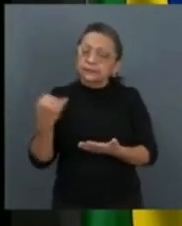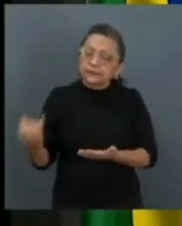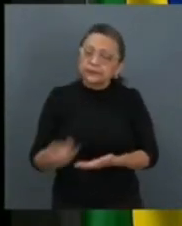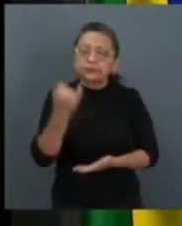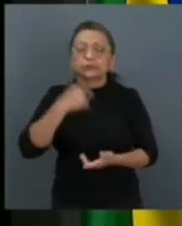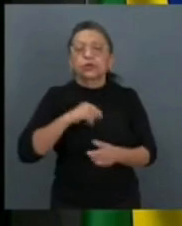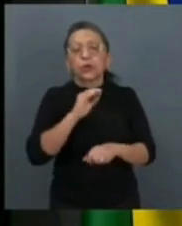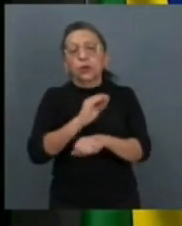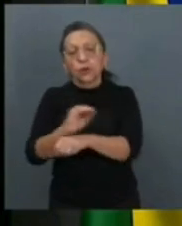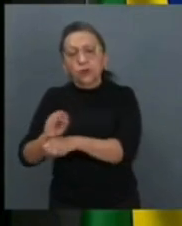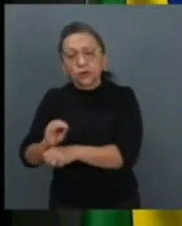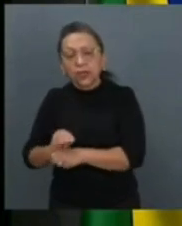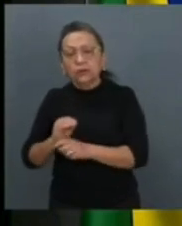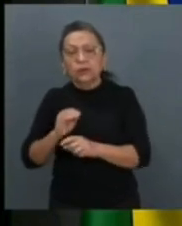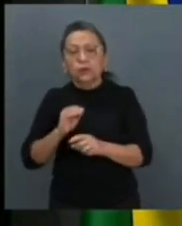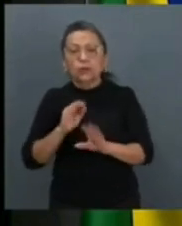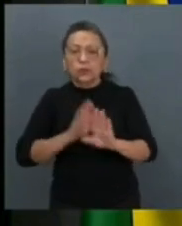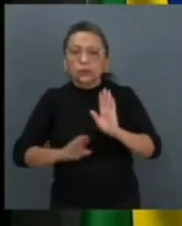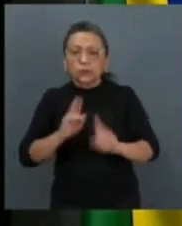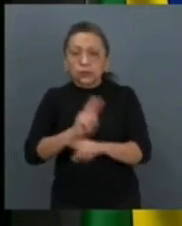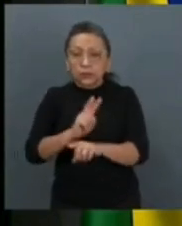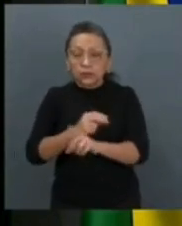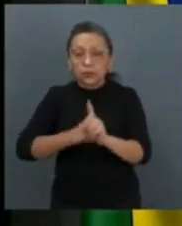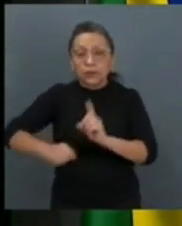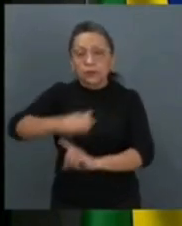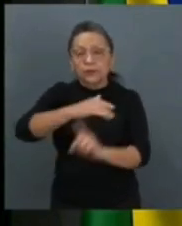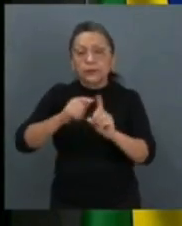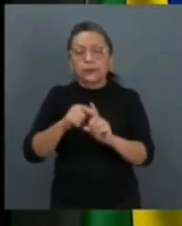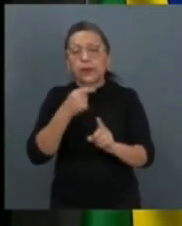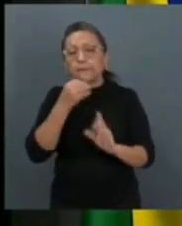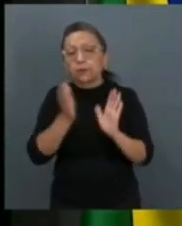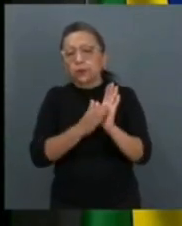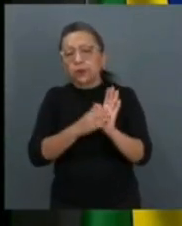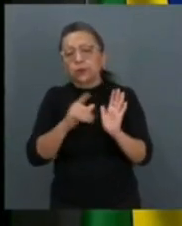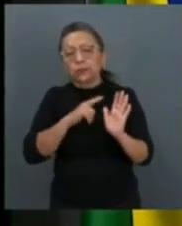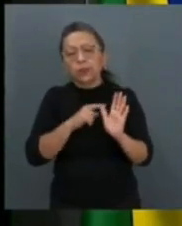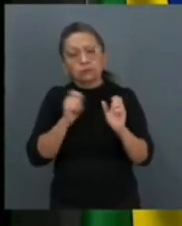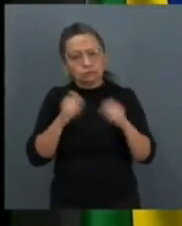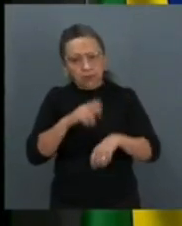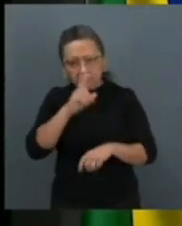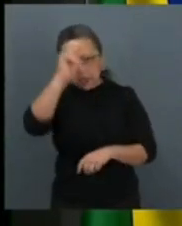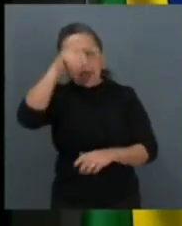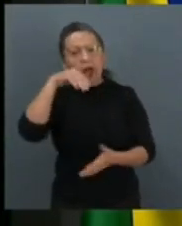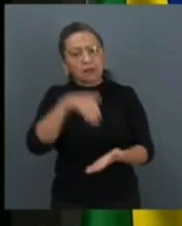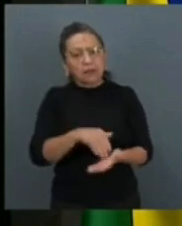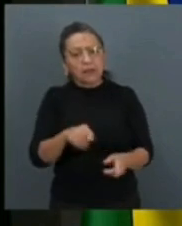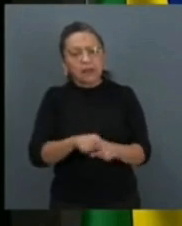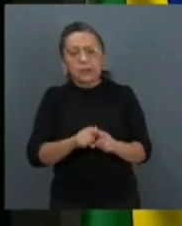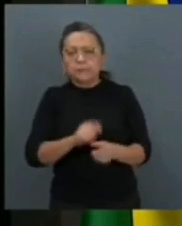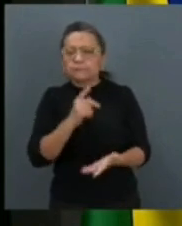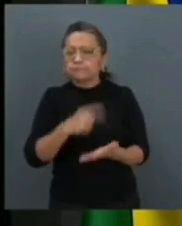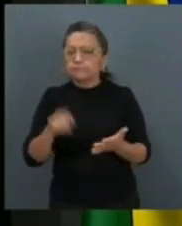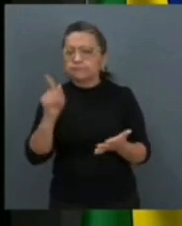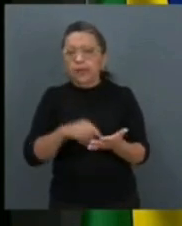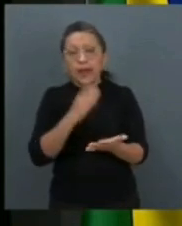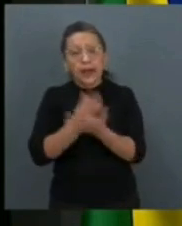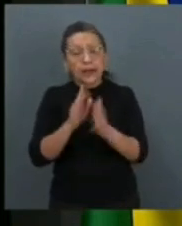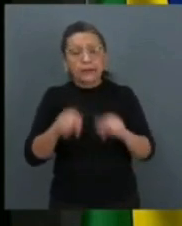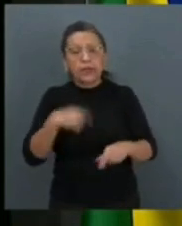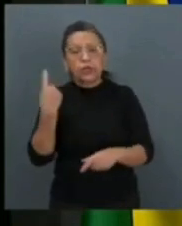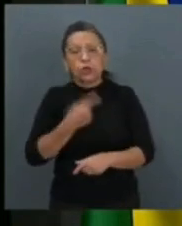de cuidado com o meio ambiente. A proposta tem potencial para até mesmo erradicar